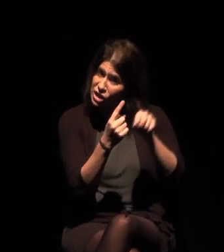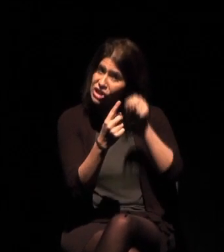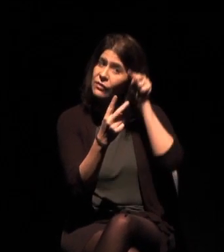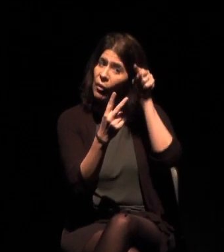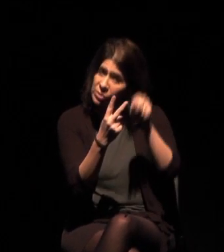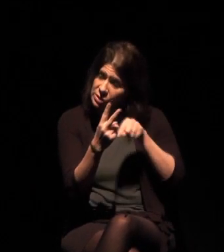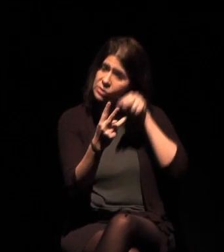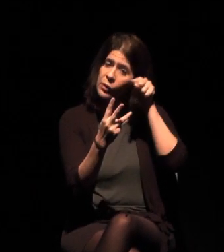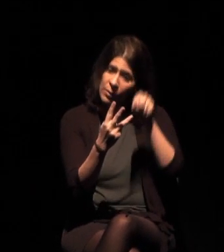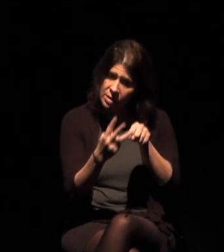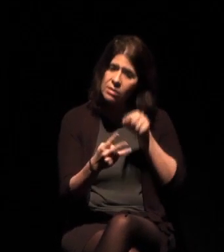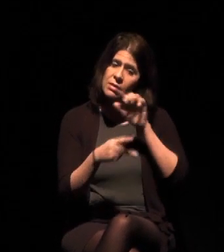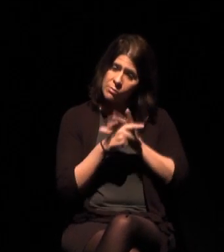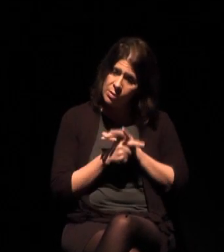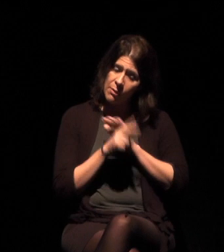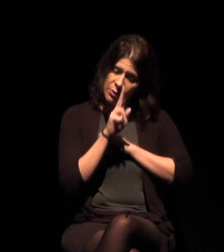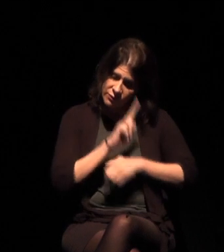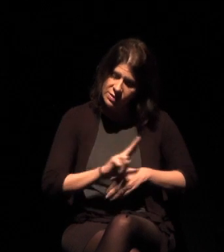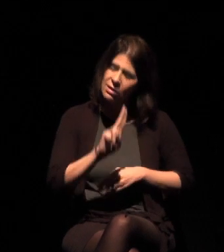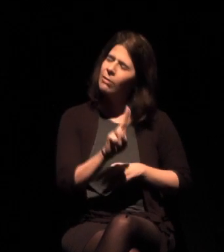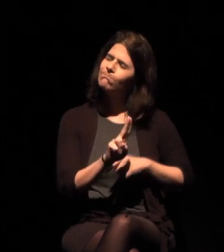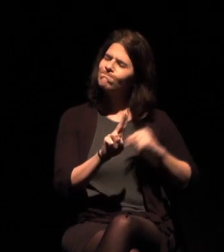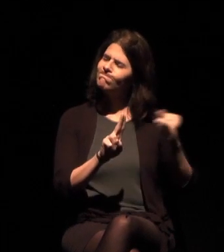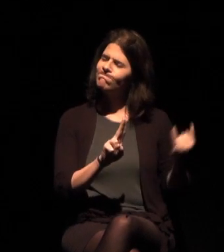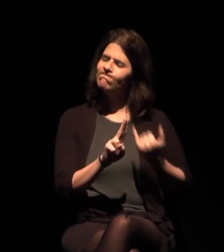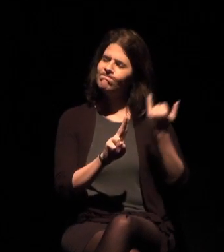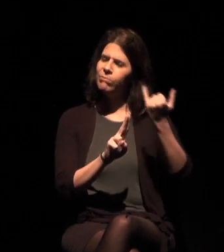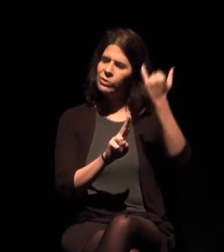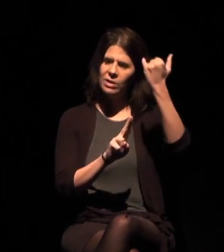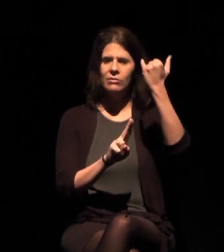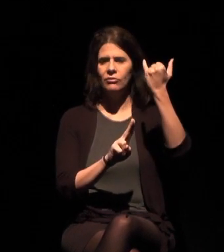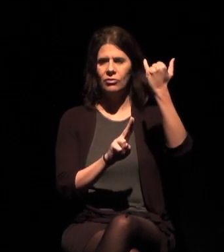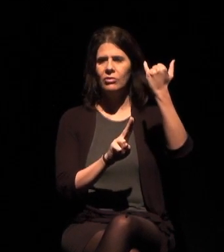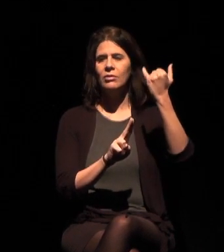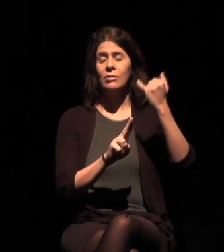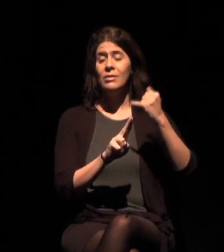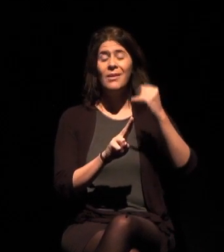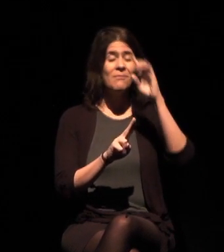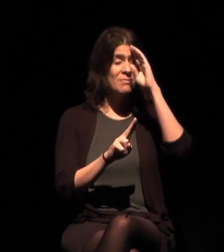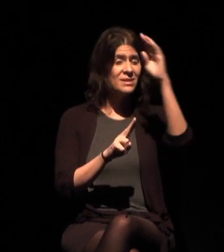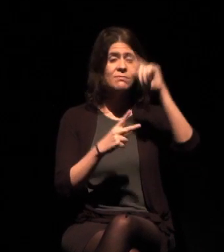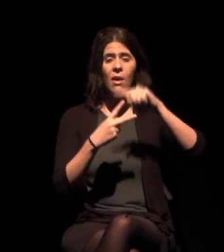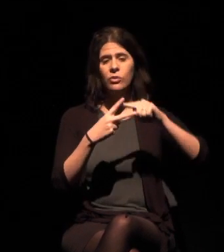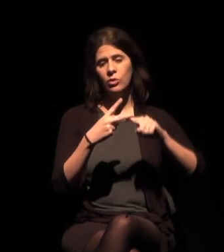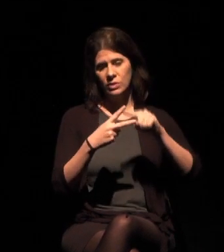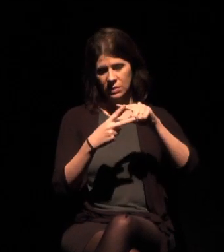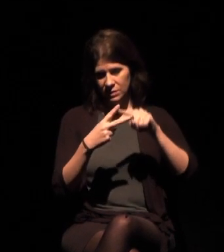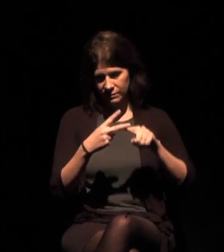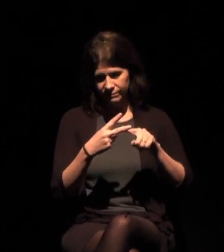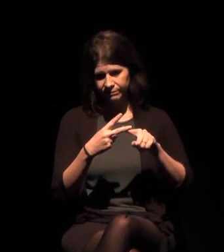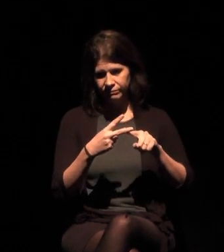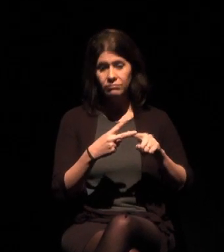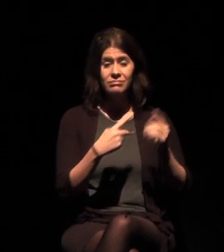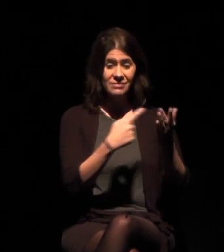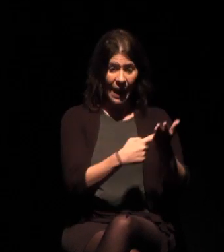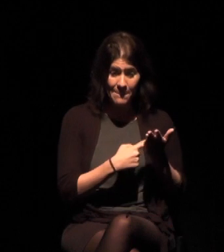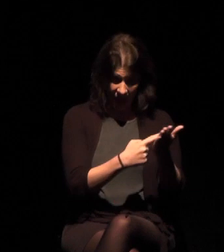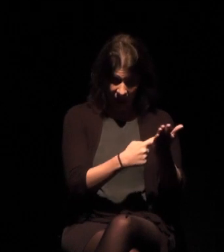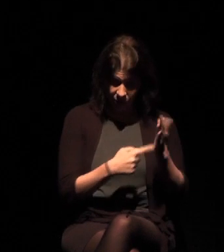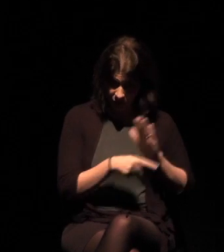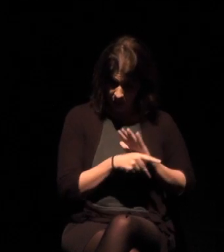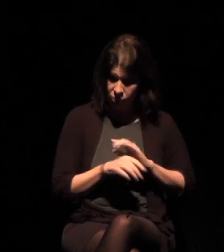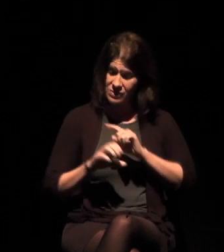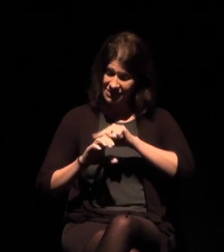é nomeadamente para as suas primeiras duas missões e estes parques de ciência e tecnologia